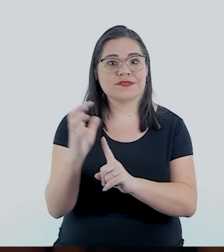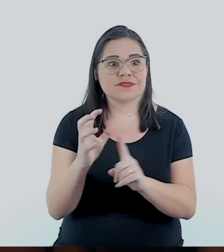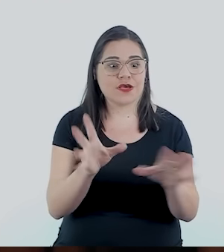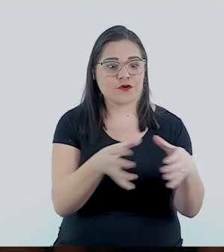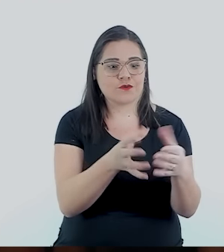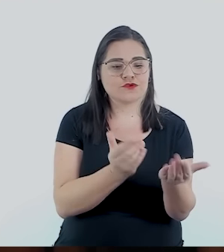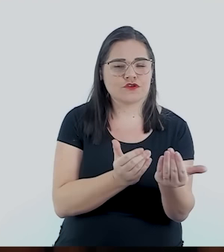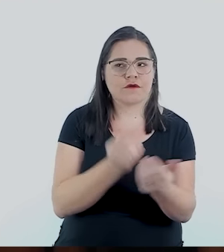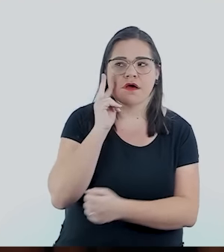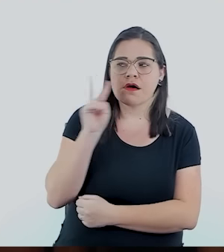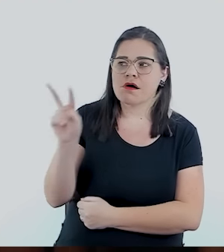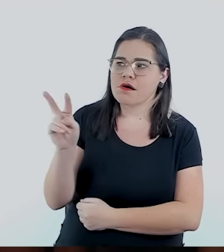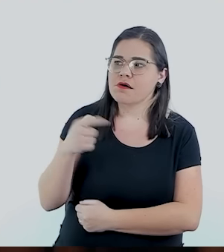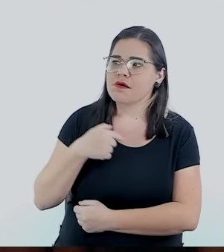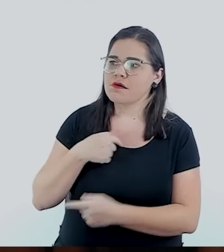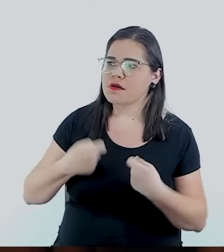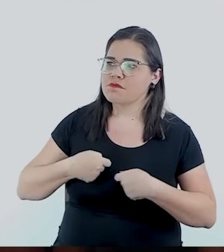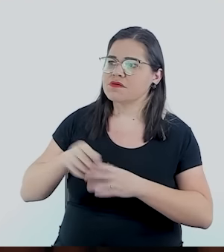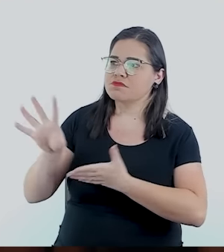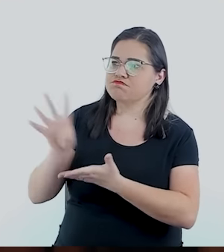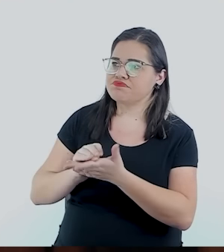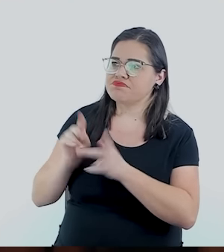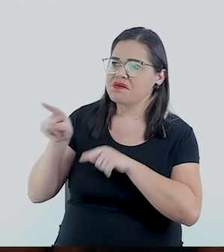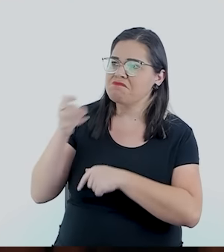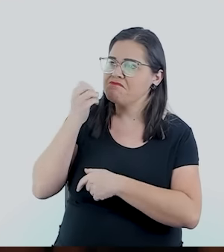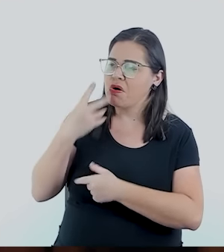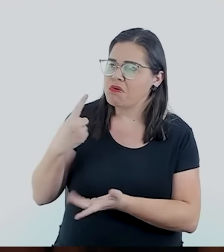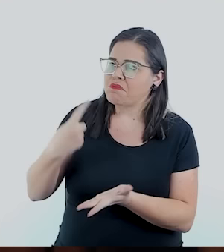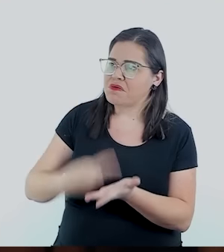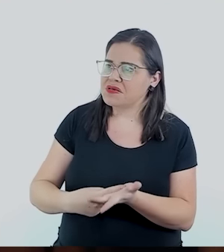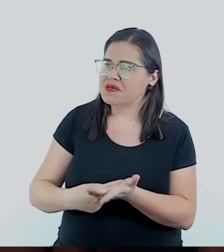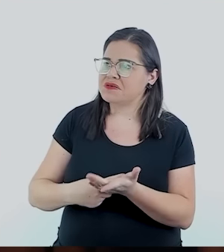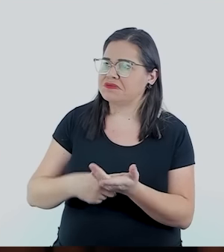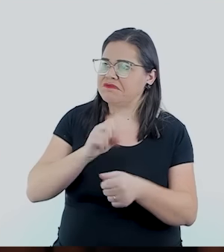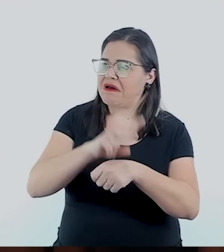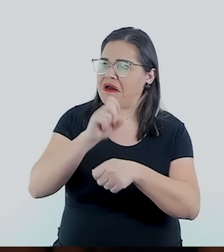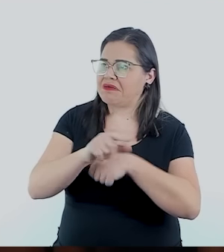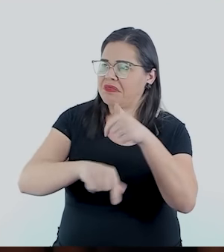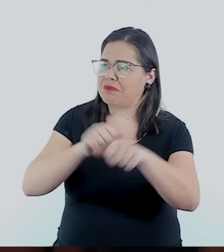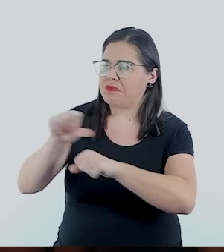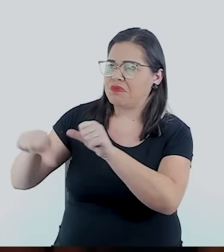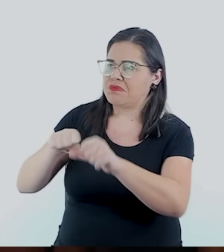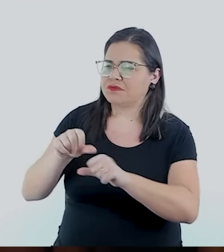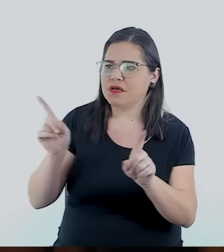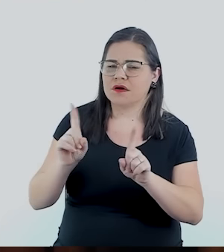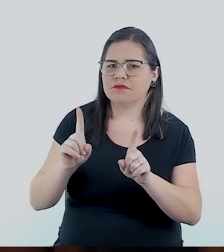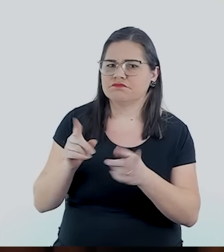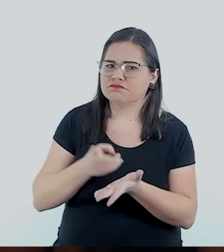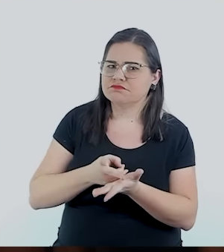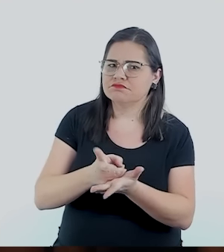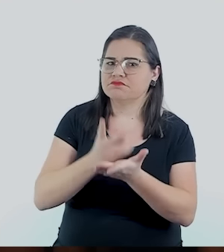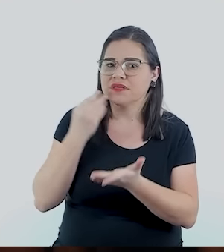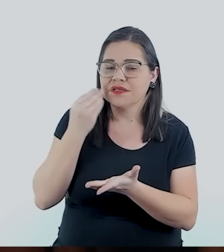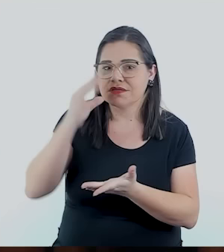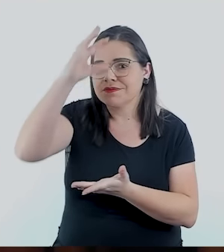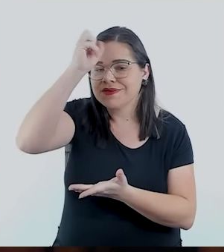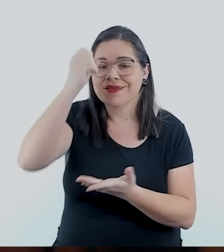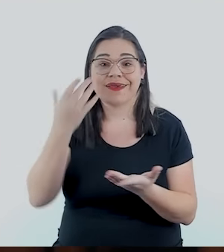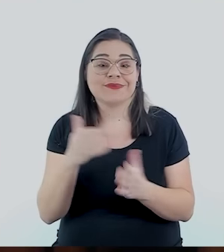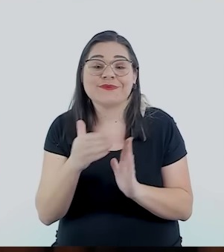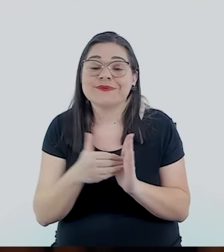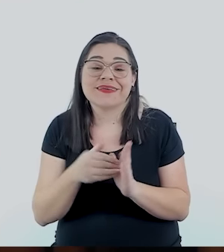esse olhar maior de comprometimento de não trocar de emprego o tempo todo e a inteligência emocional tudo que a experiência e maturidade